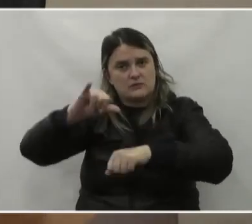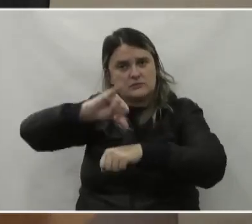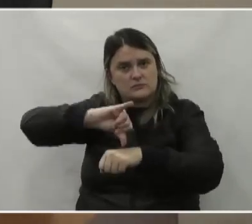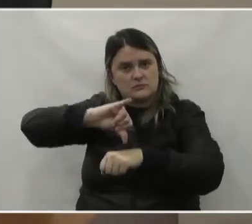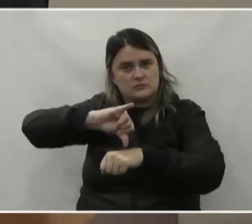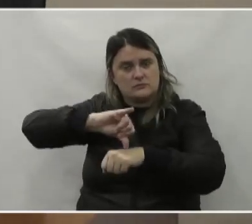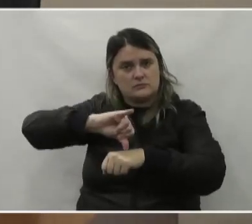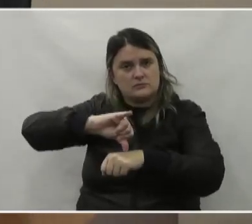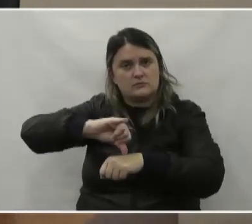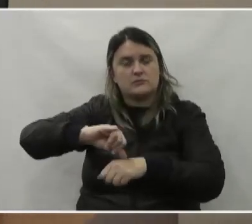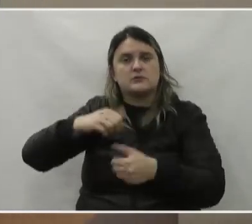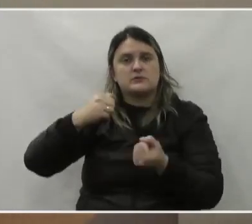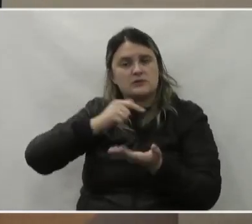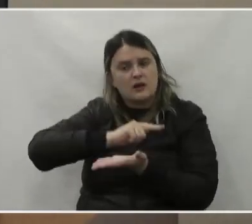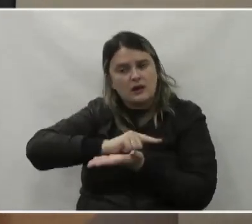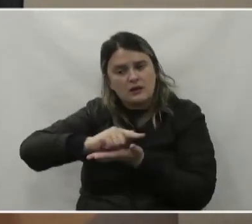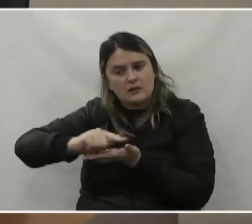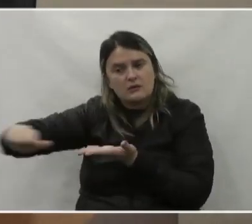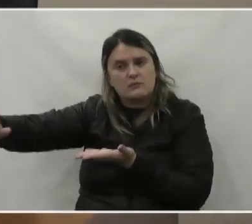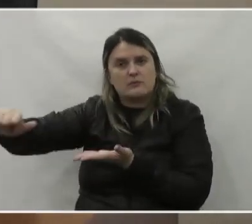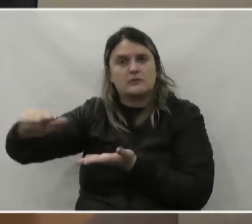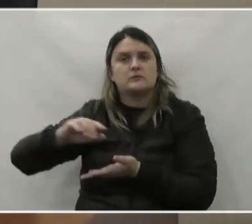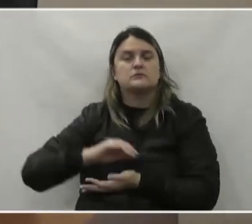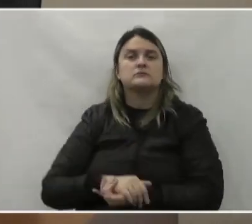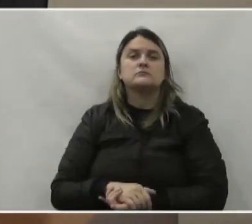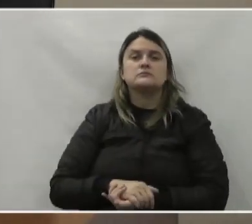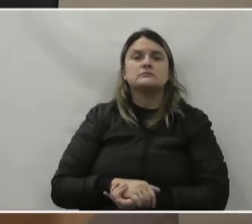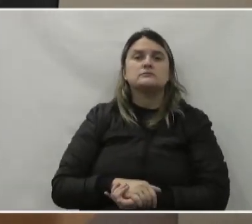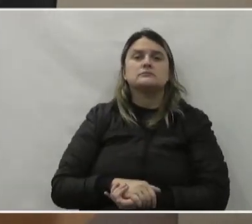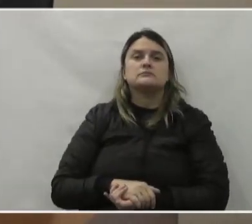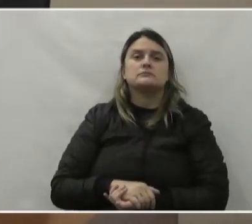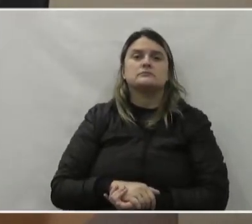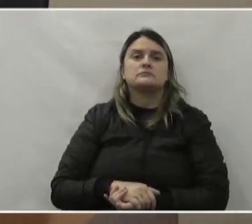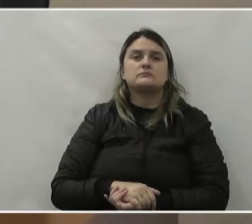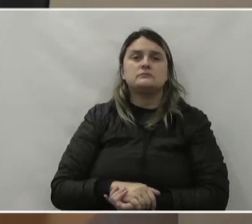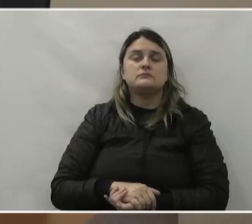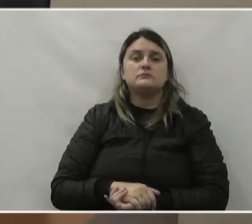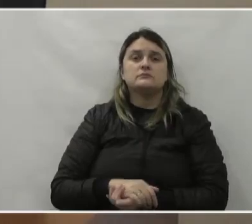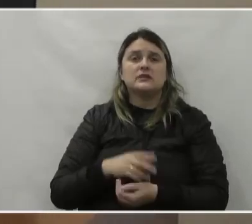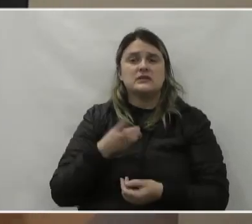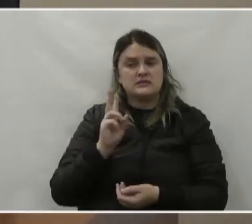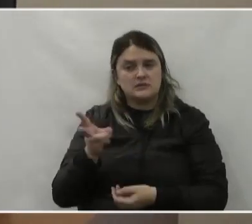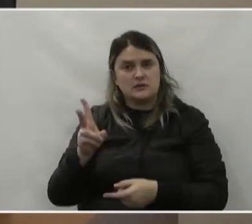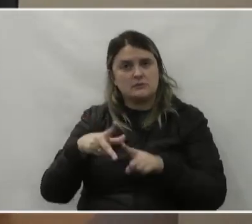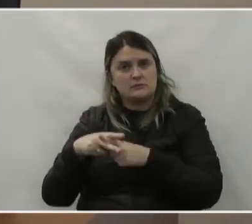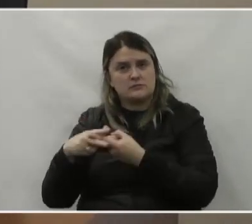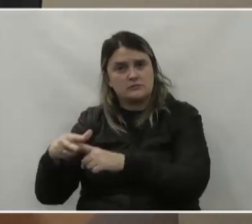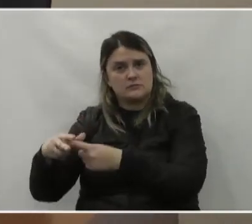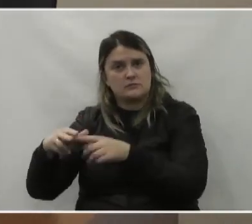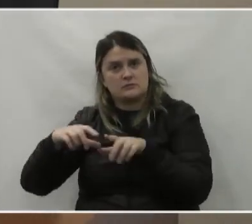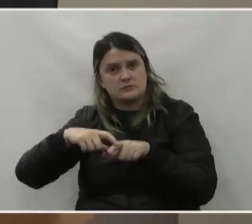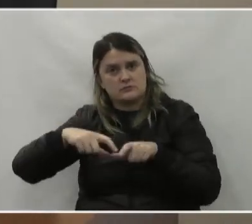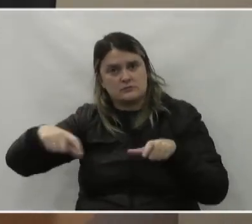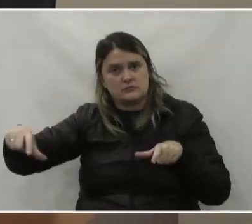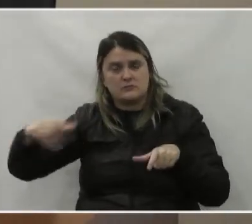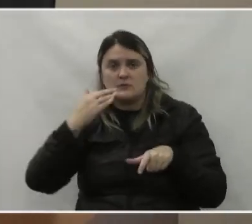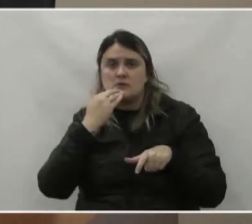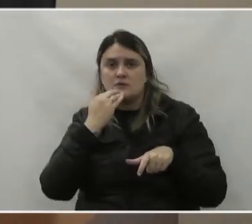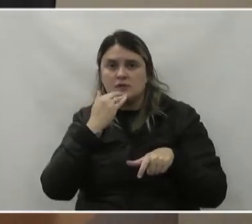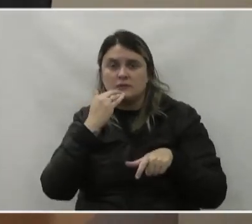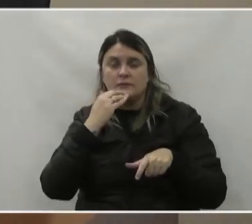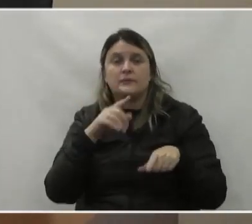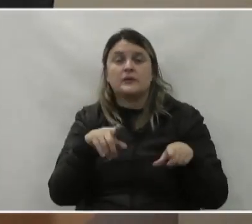secretaria competente, que realizasse a limpeza, né, e a manutenção ali daquelas calçadas.